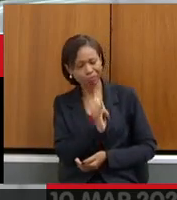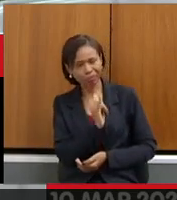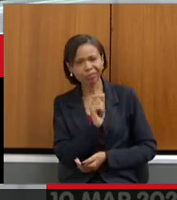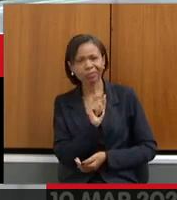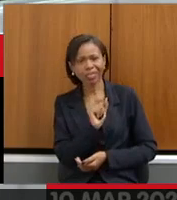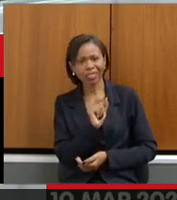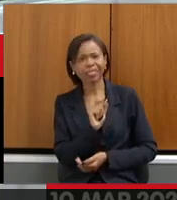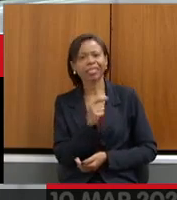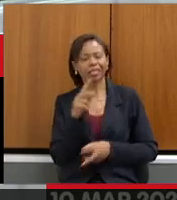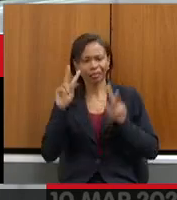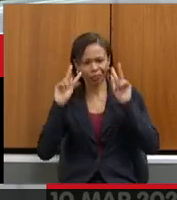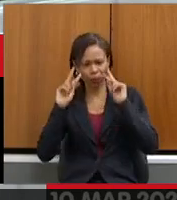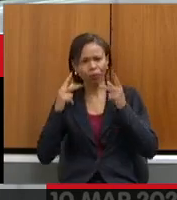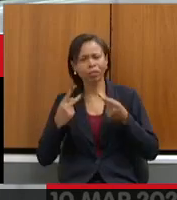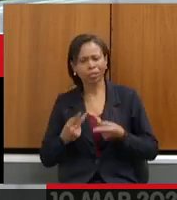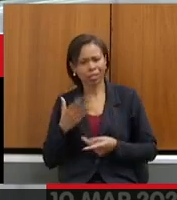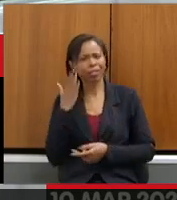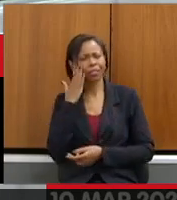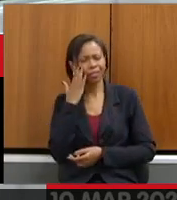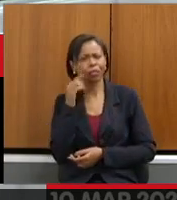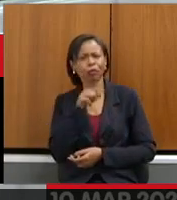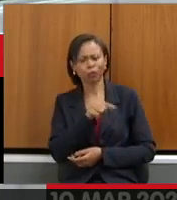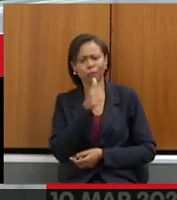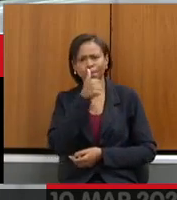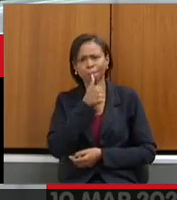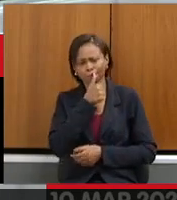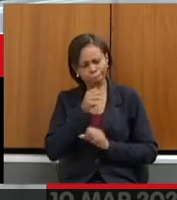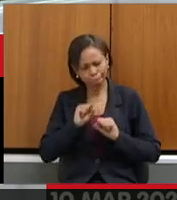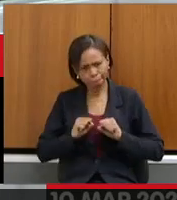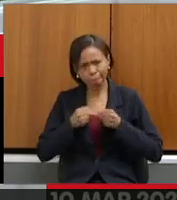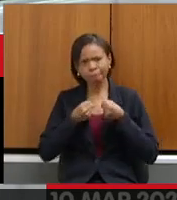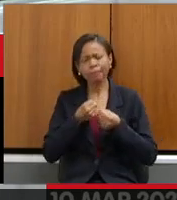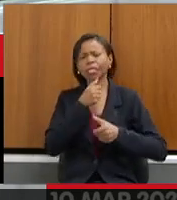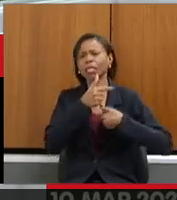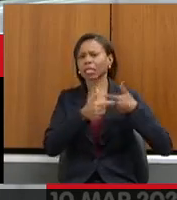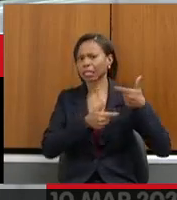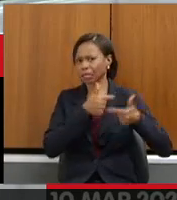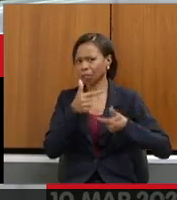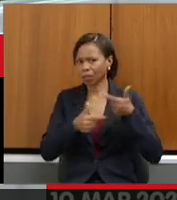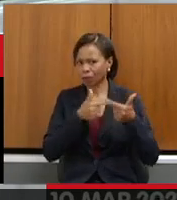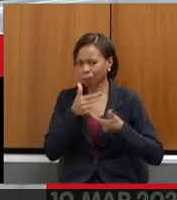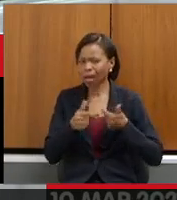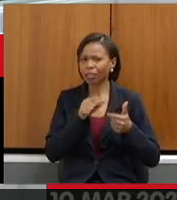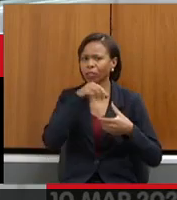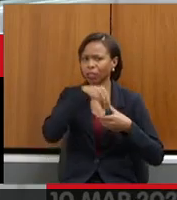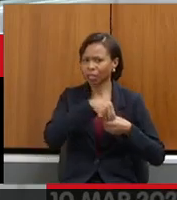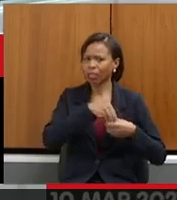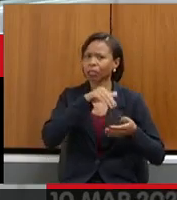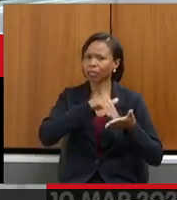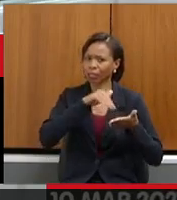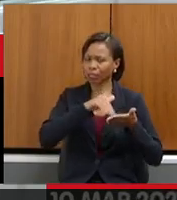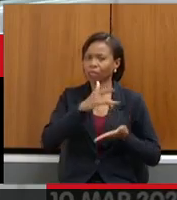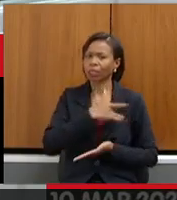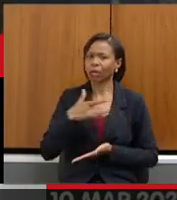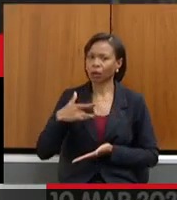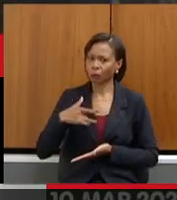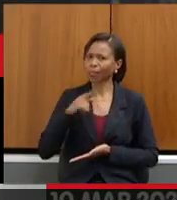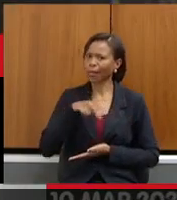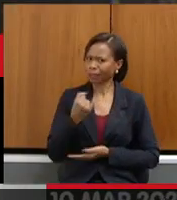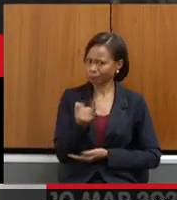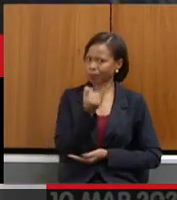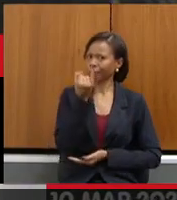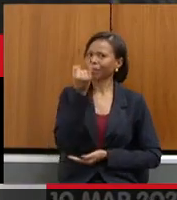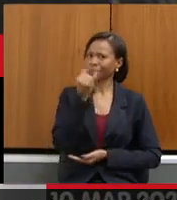que reconhecemos o seu esforço tu o seu trabalho frente à secretaria de saúde que é tão